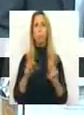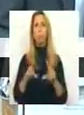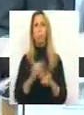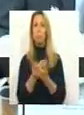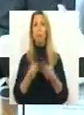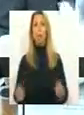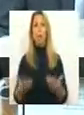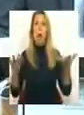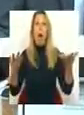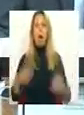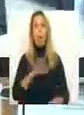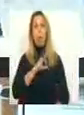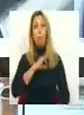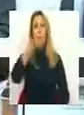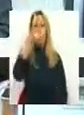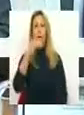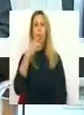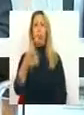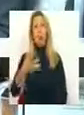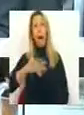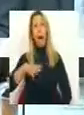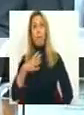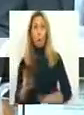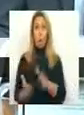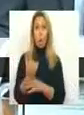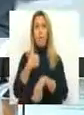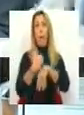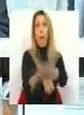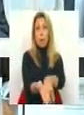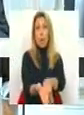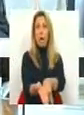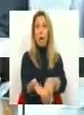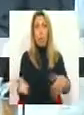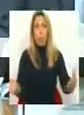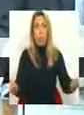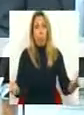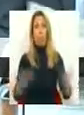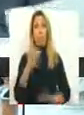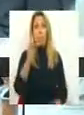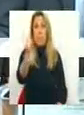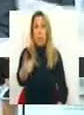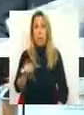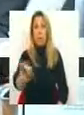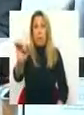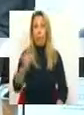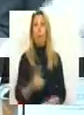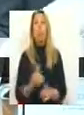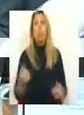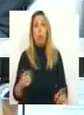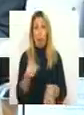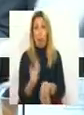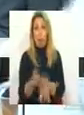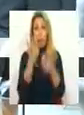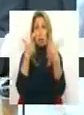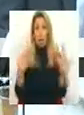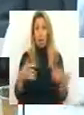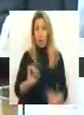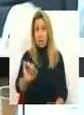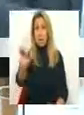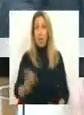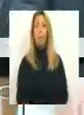querer recuperar esses atrasos, eu penso que não faz mais do que a sua obrigação, já que o atraso também foi efetivamente seu. E a minha dúvida, Senhor